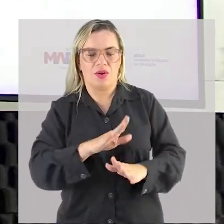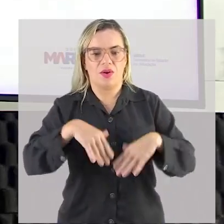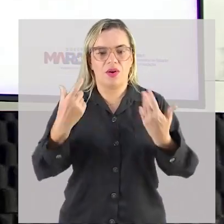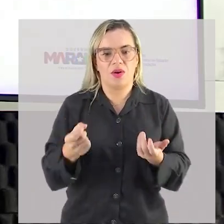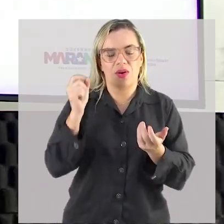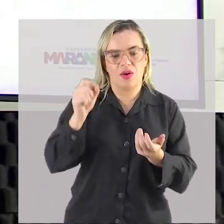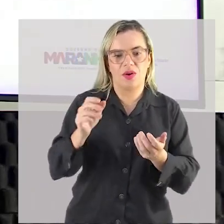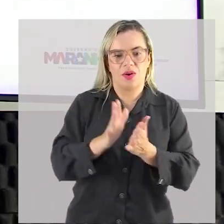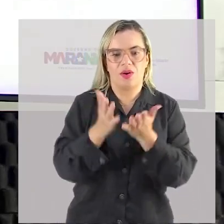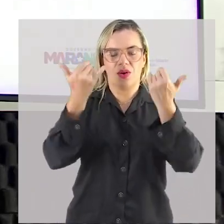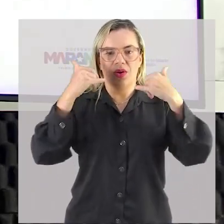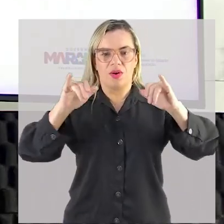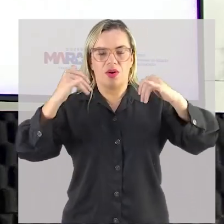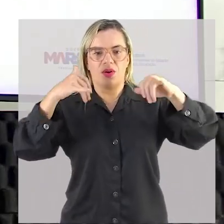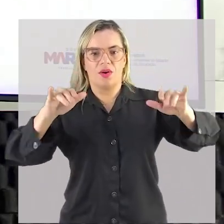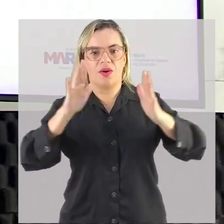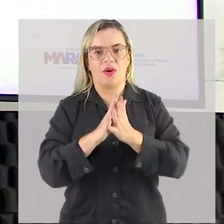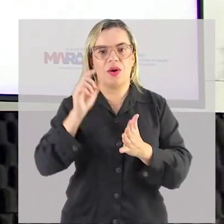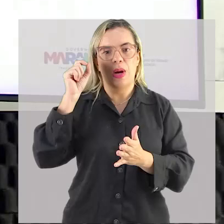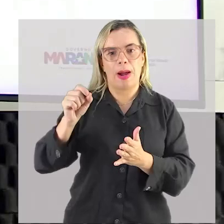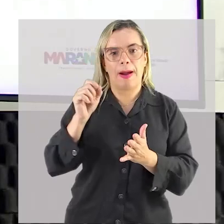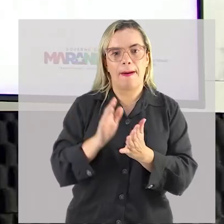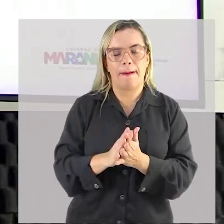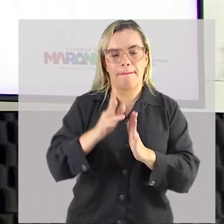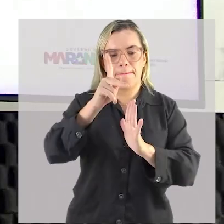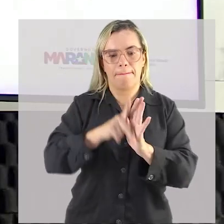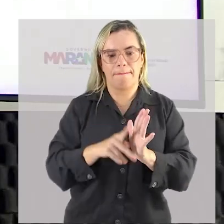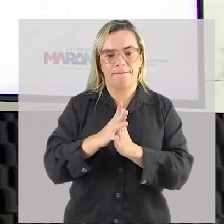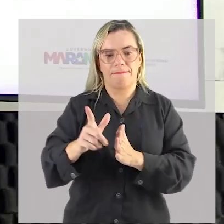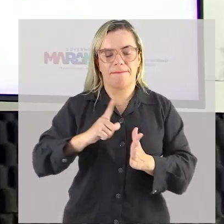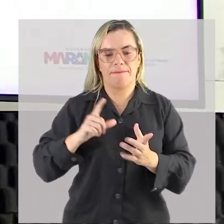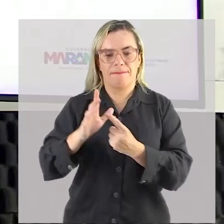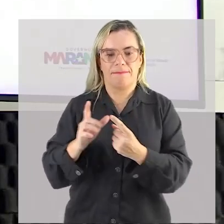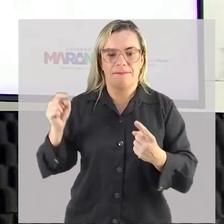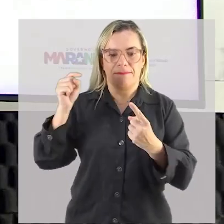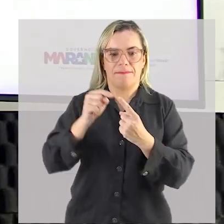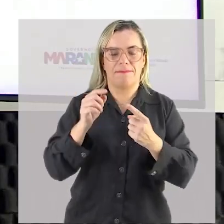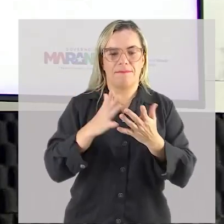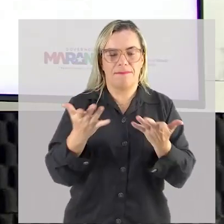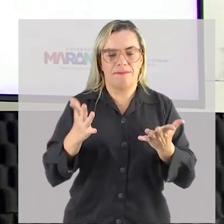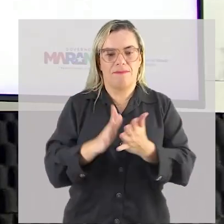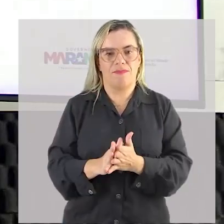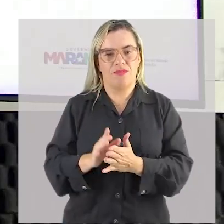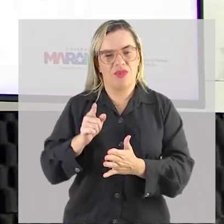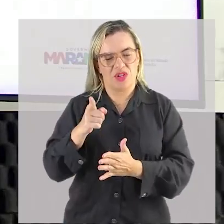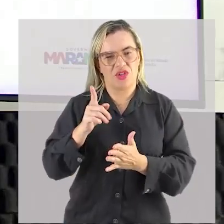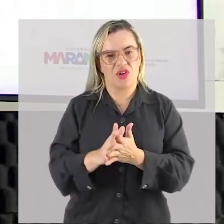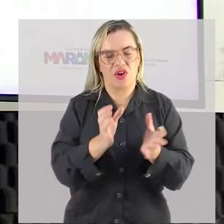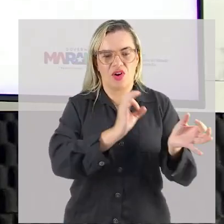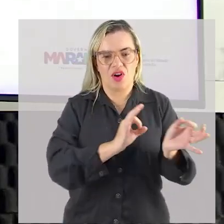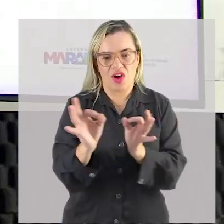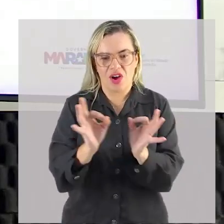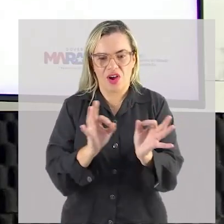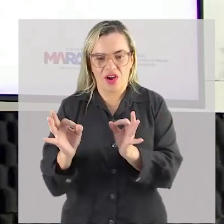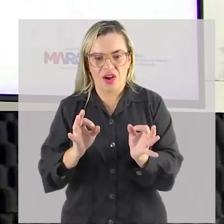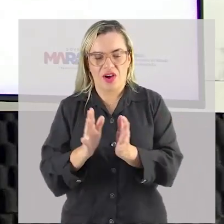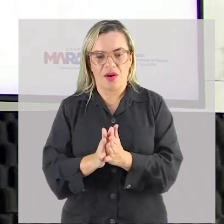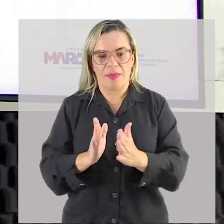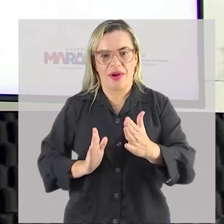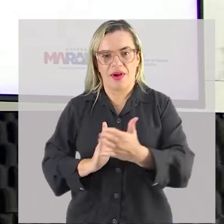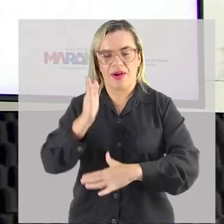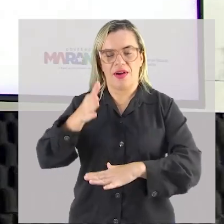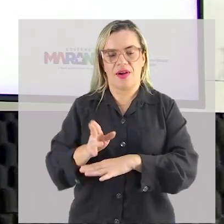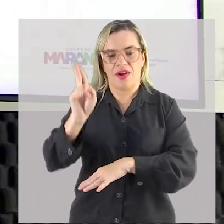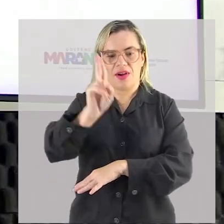Vamos divulgar esse projeto que tem como objetivo preparar você para a universidade a